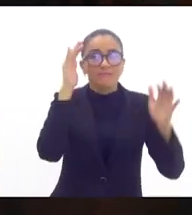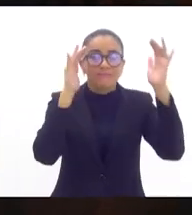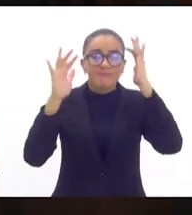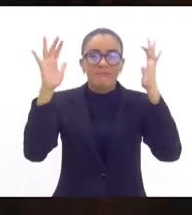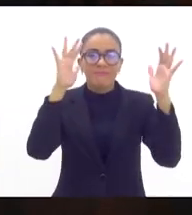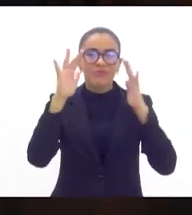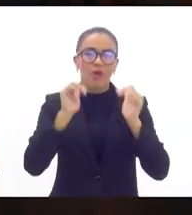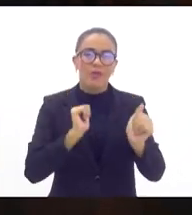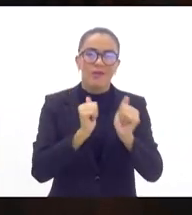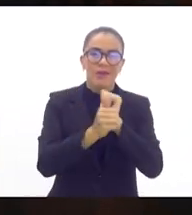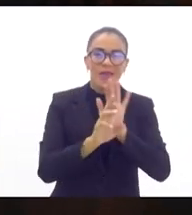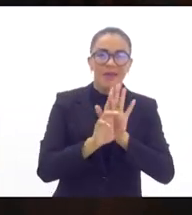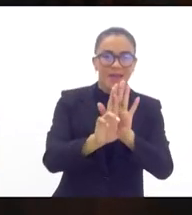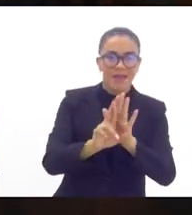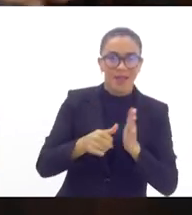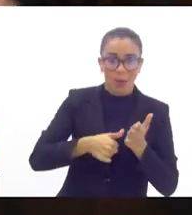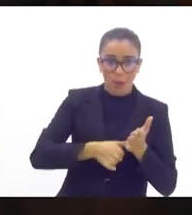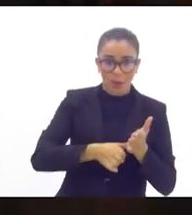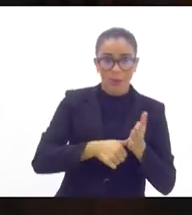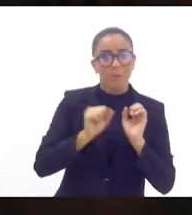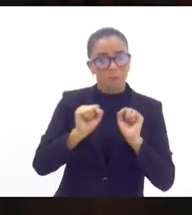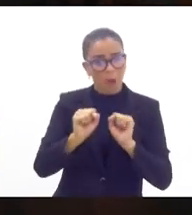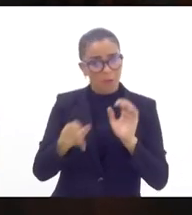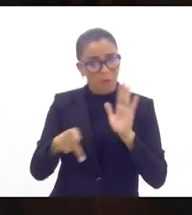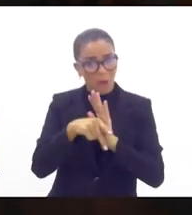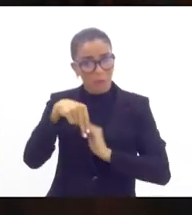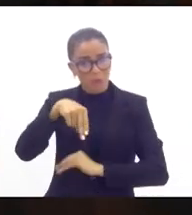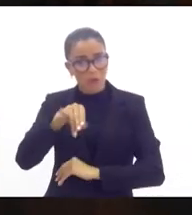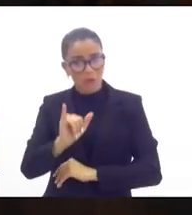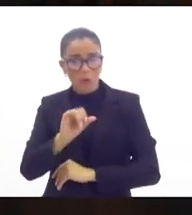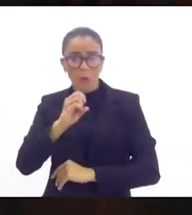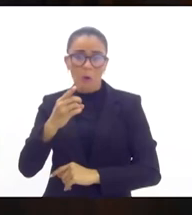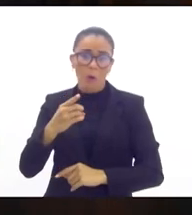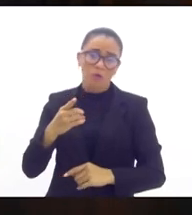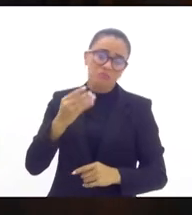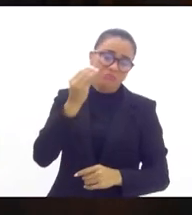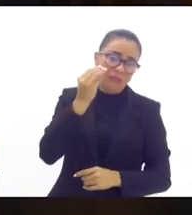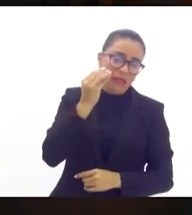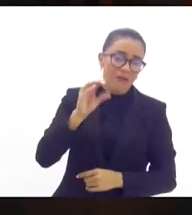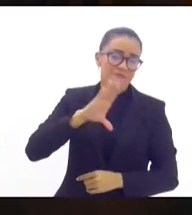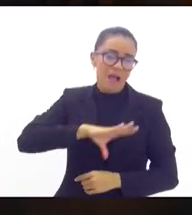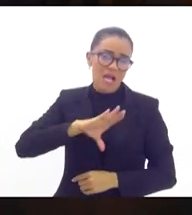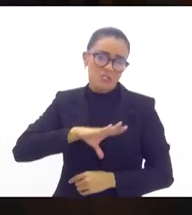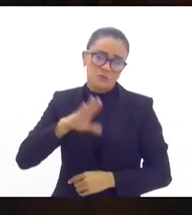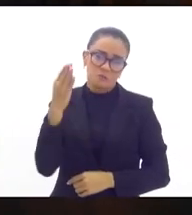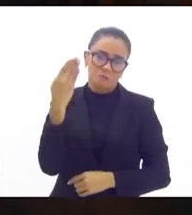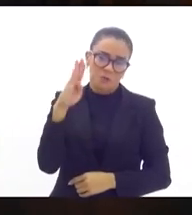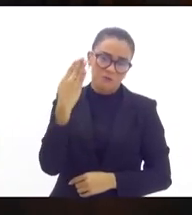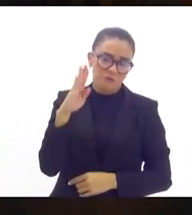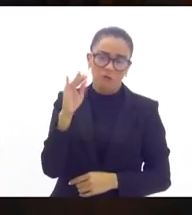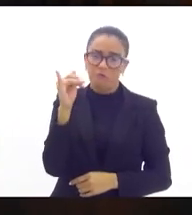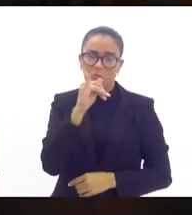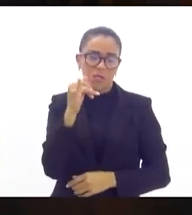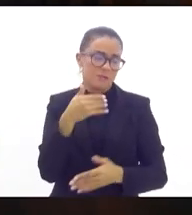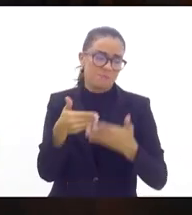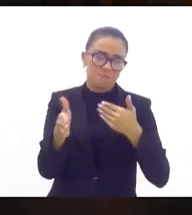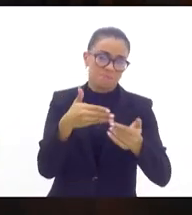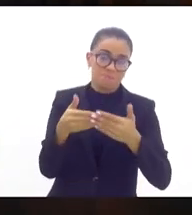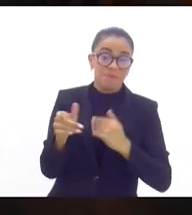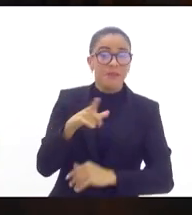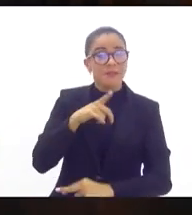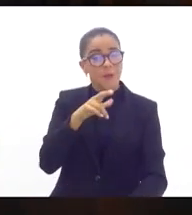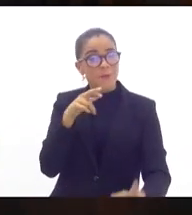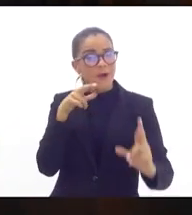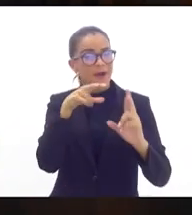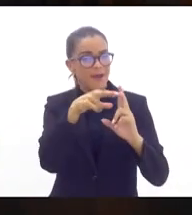clube aí ele pode jogar no próprio Nova Iguaçu vou fazer um teste no Vasco no Fluminense o Botafogo que seja então ele tem